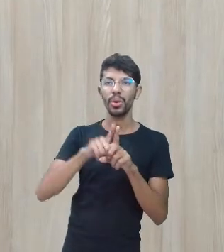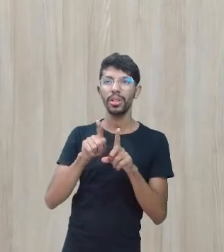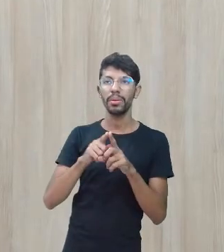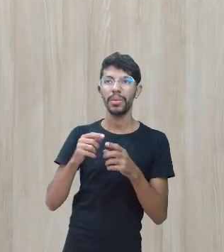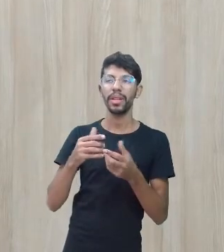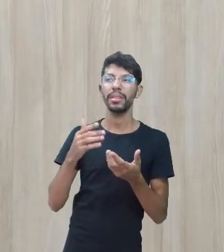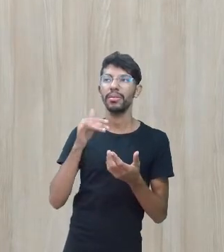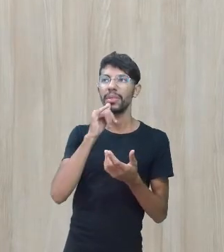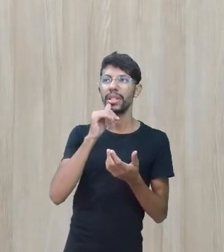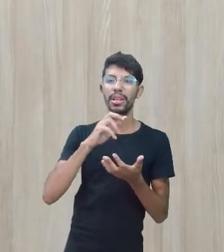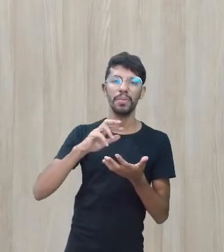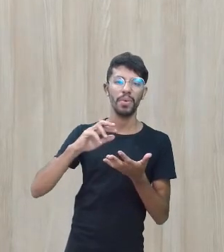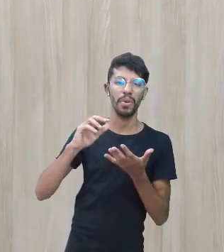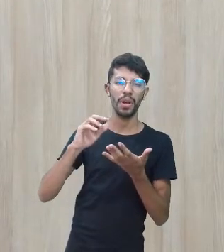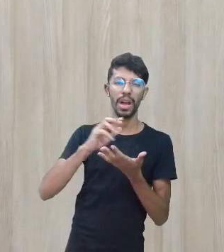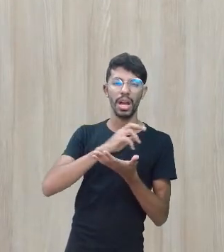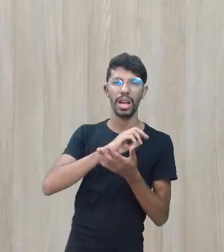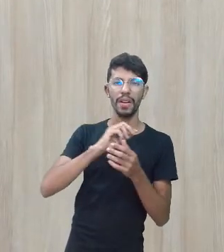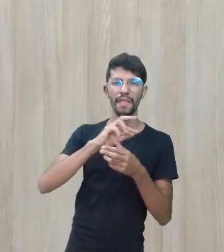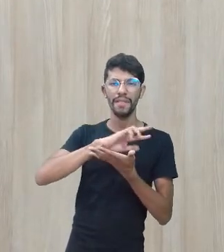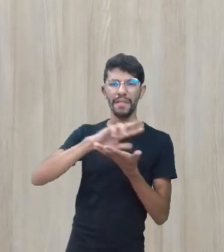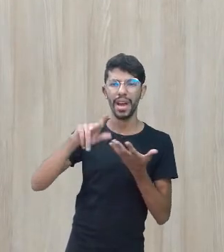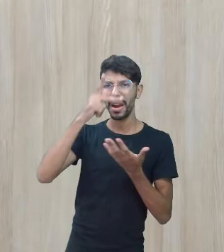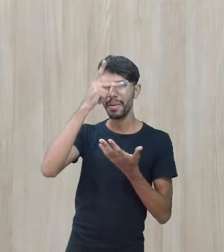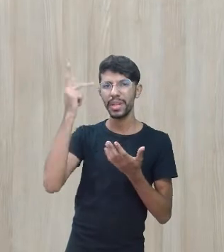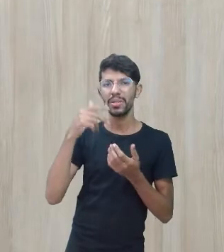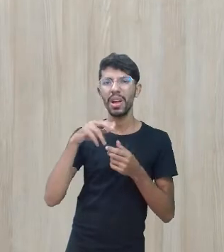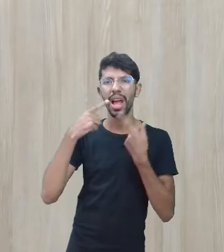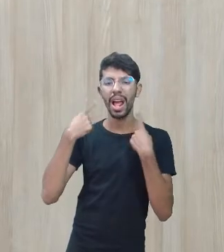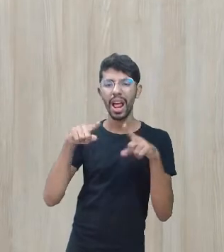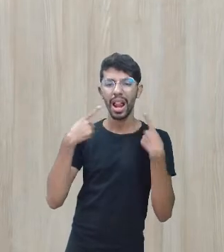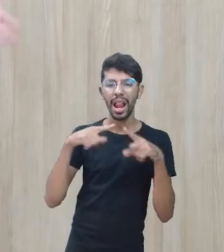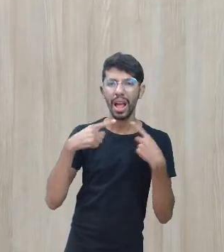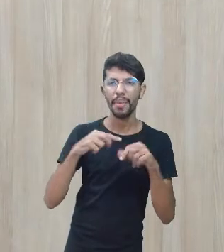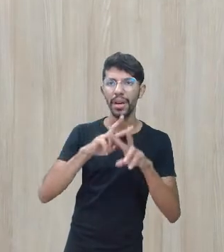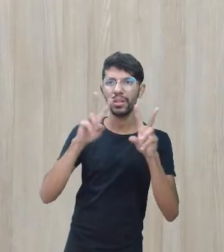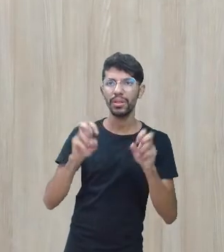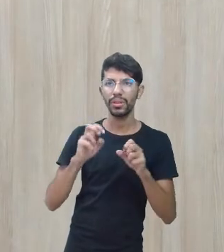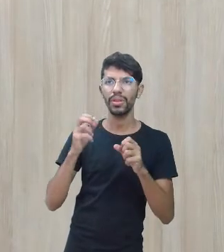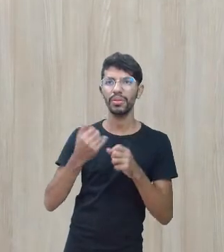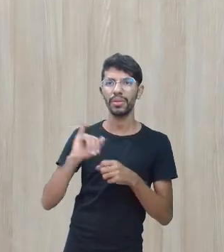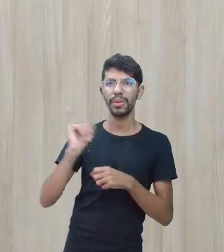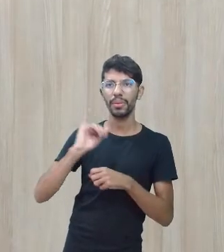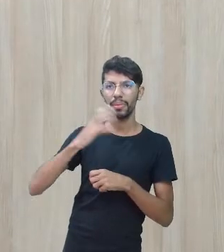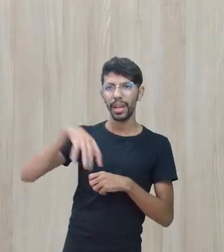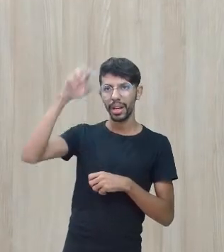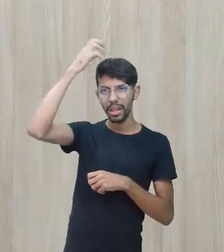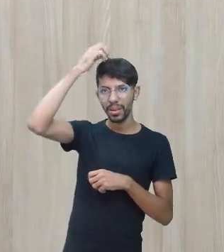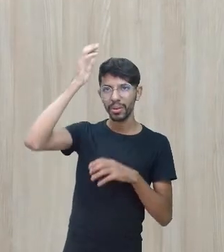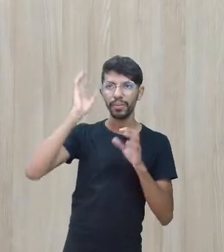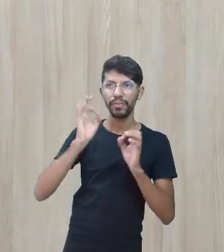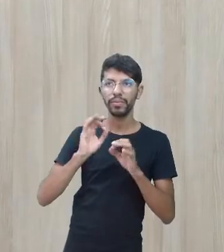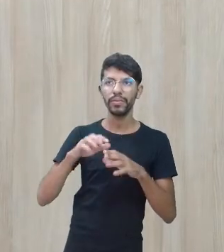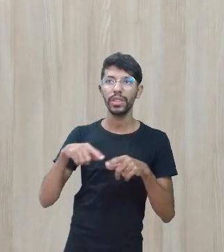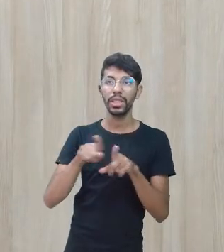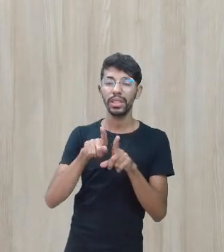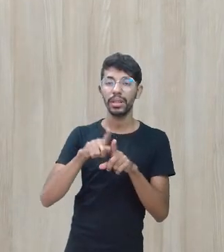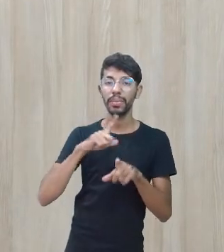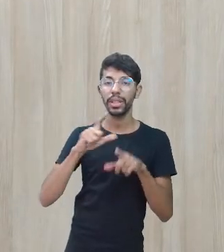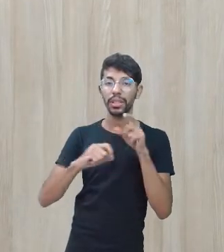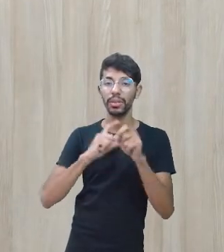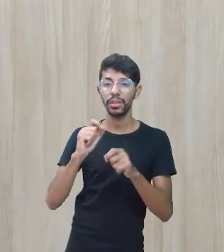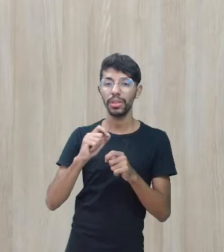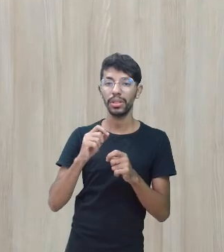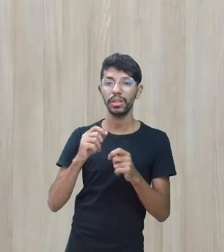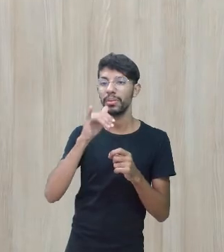um sujeito reclamavam o Império Romano, né, ser o imperador, e havia inclusive conflitos entre o próprio exército romano,